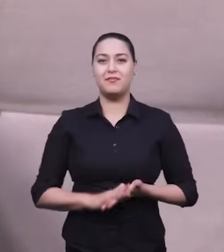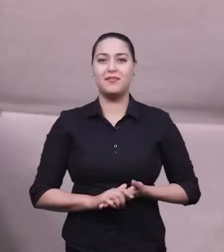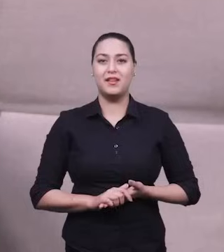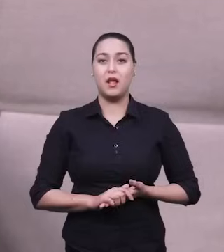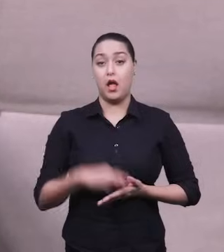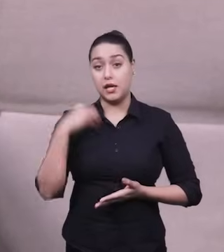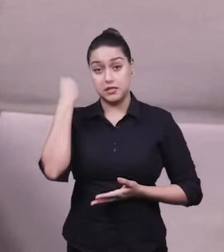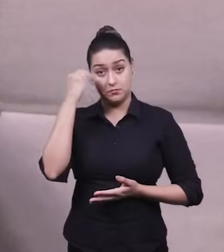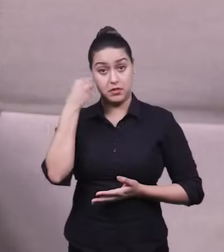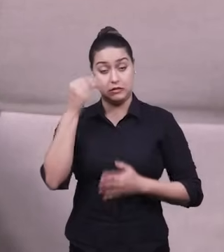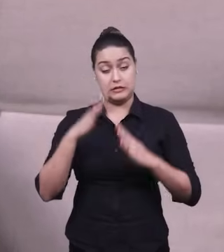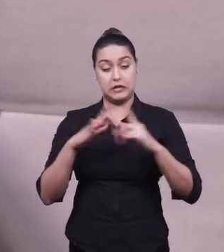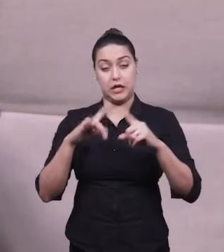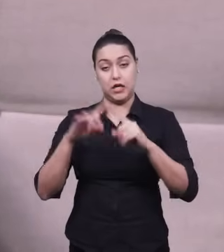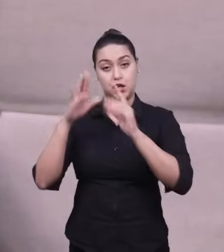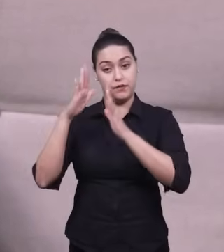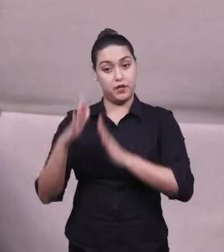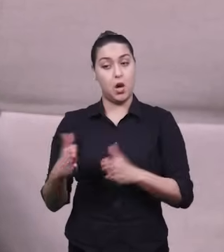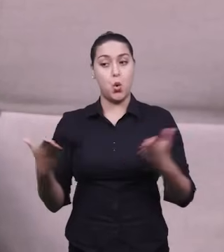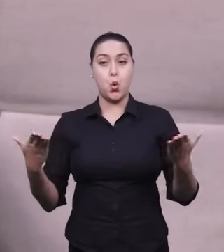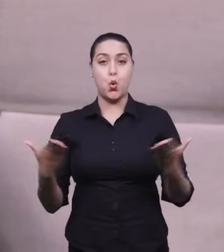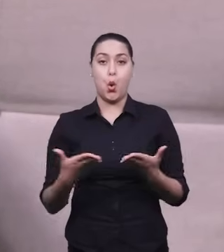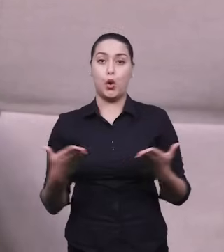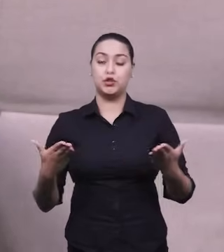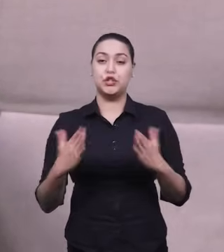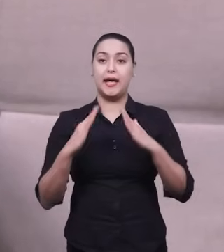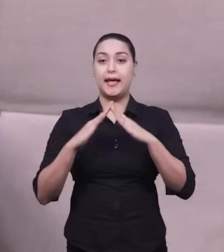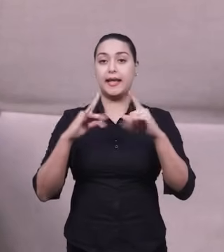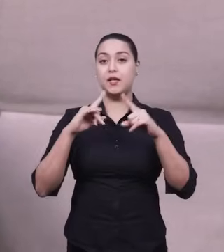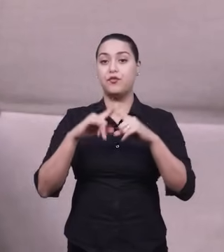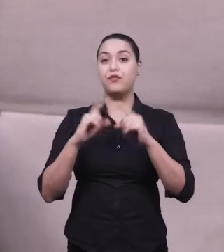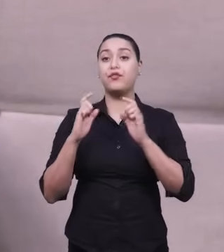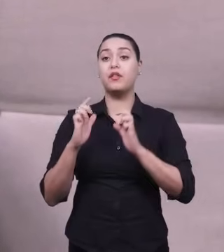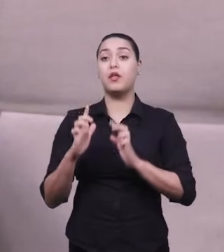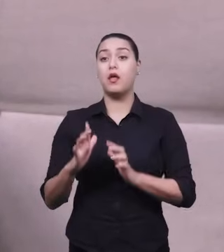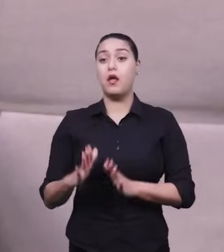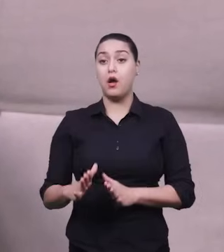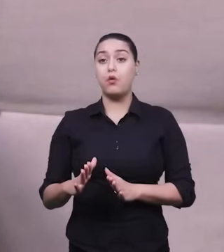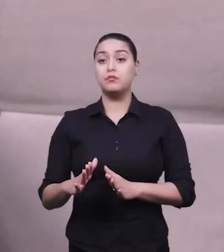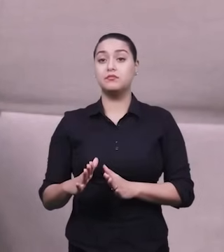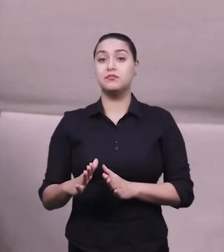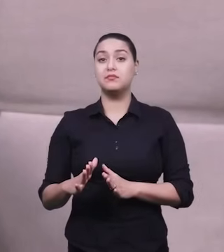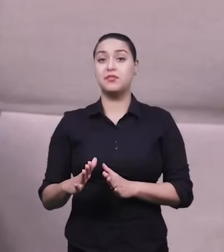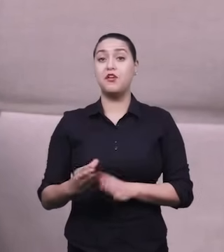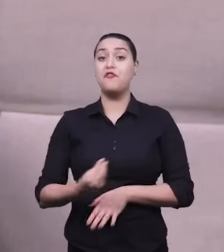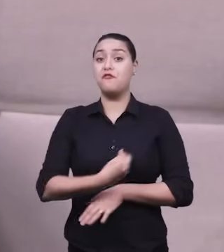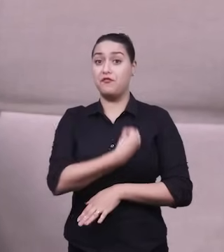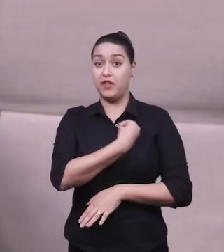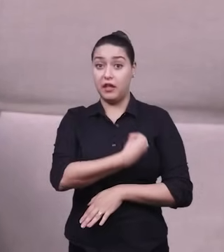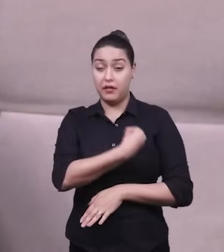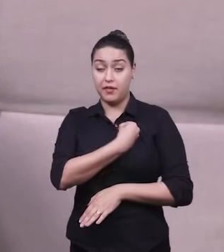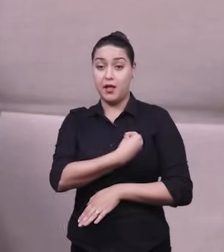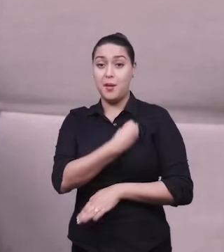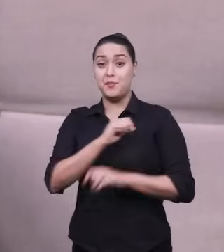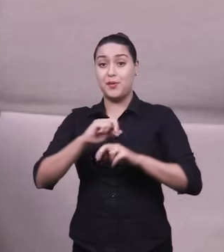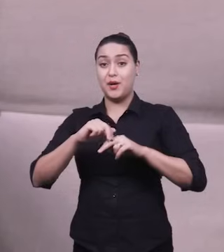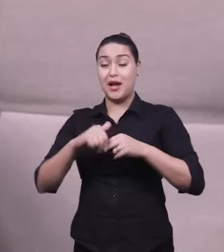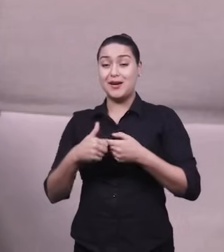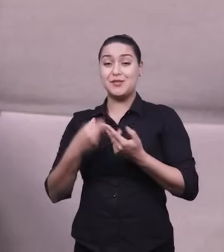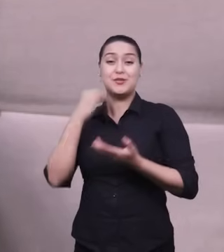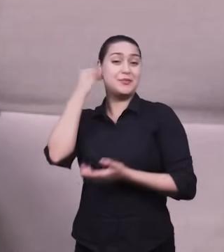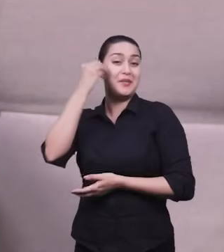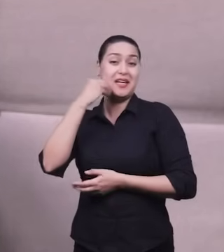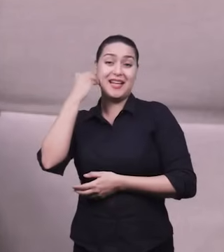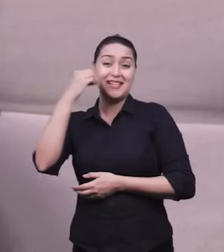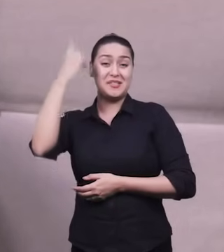Assim é a experiência da igreja fiel hoje. A igreja fiel, ela não vive mais sem o exercício,